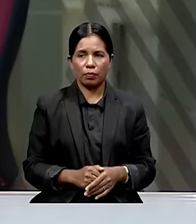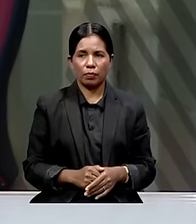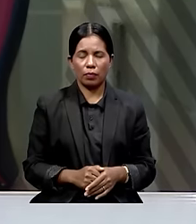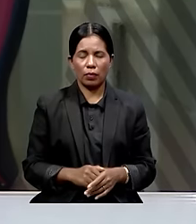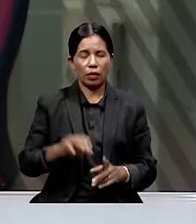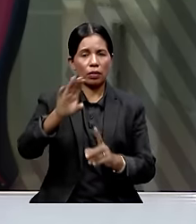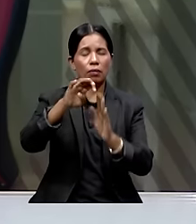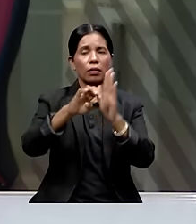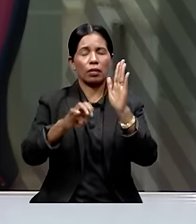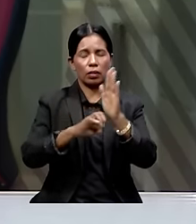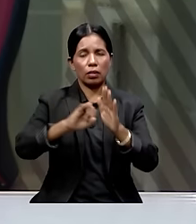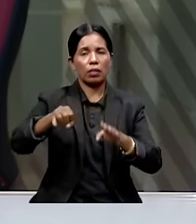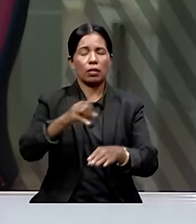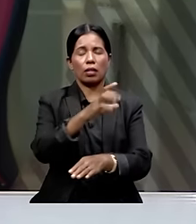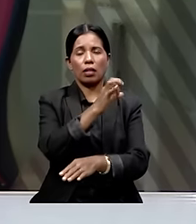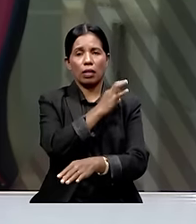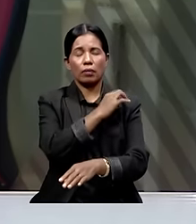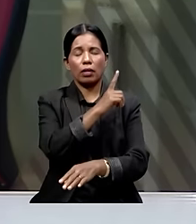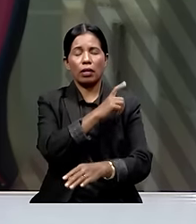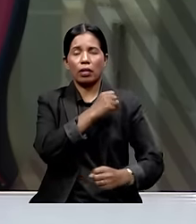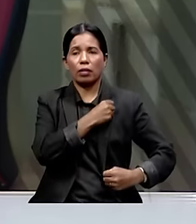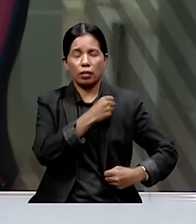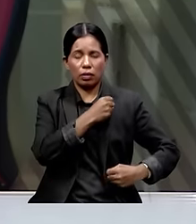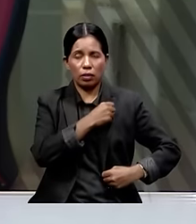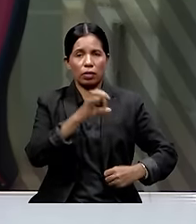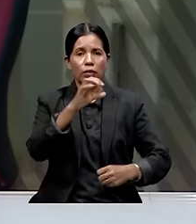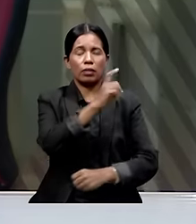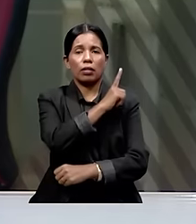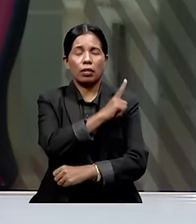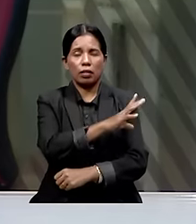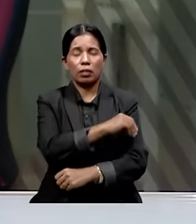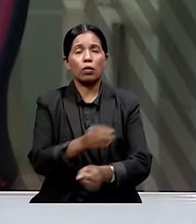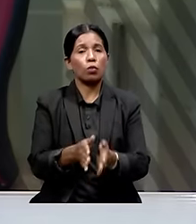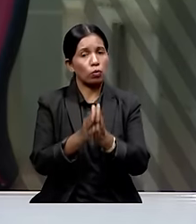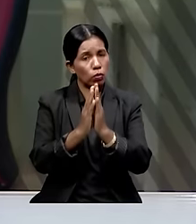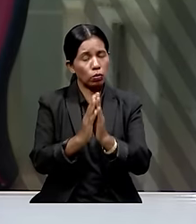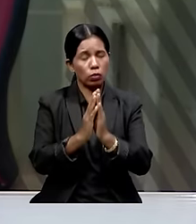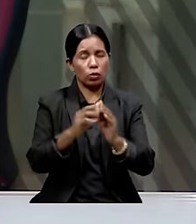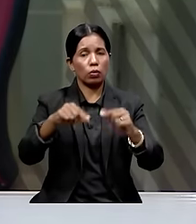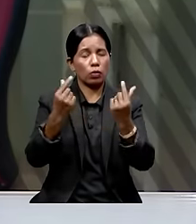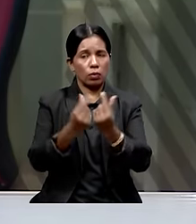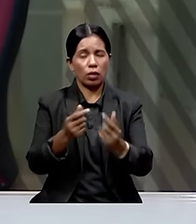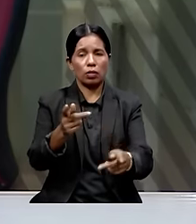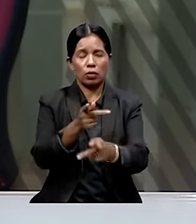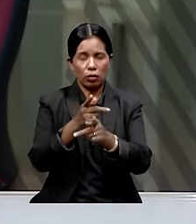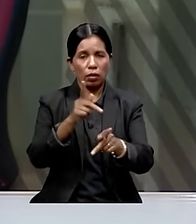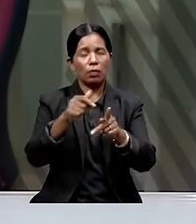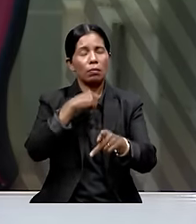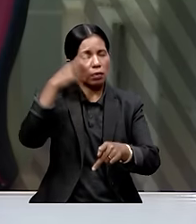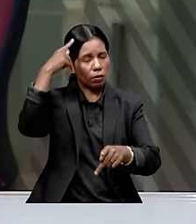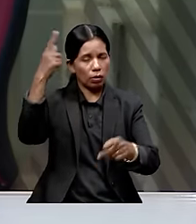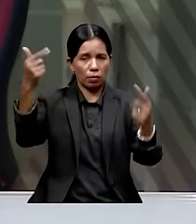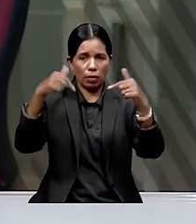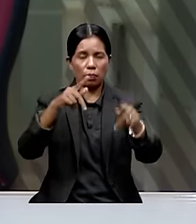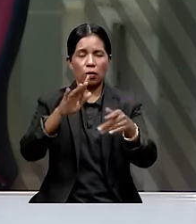Chefe Estado Maior General FFDT, Lieutenante General Falu Ratelaik, o sua equipa Pombo Mutin atua segura Papa Francisco no Peregrino